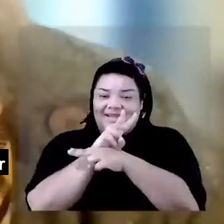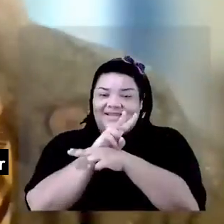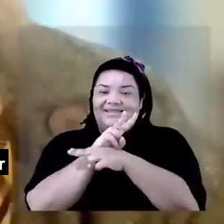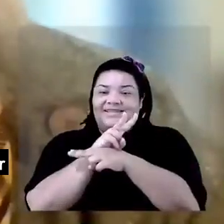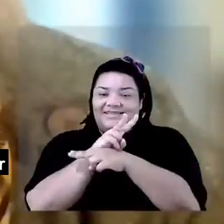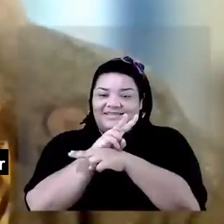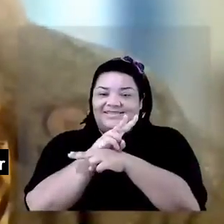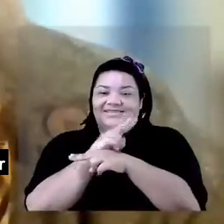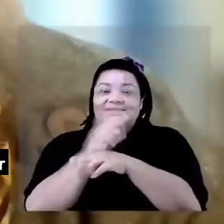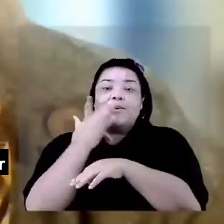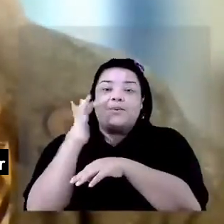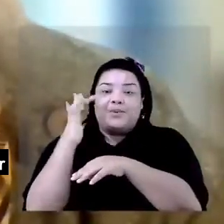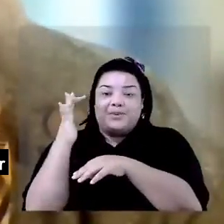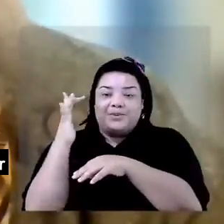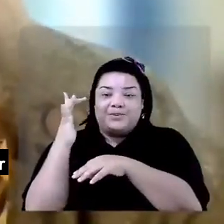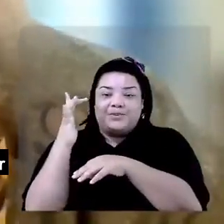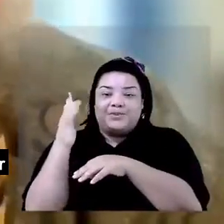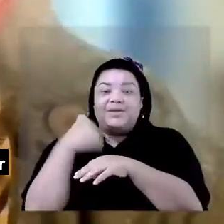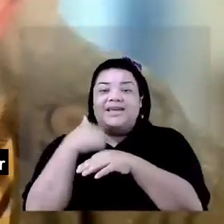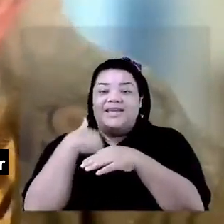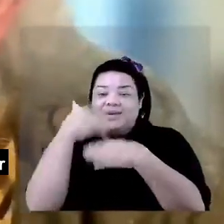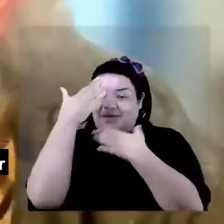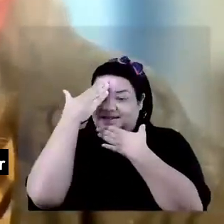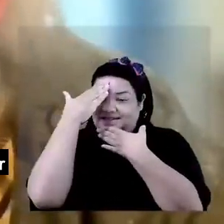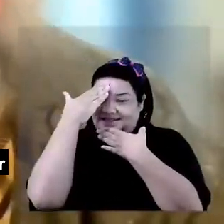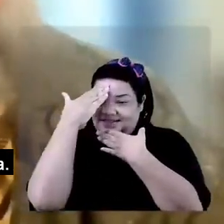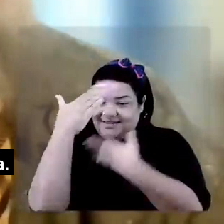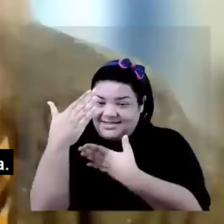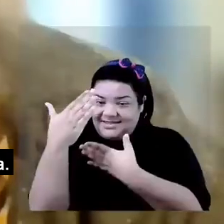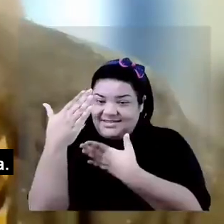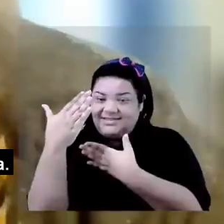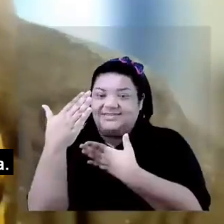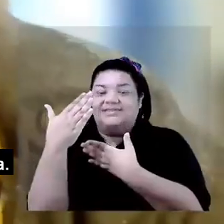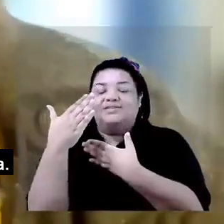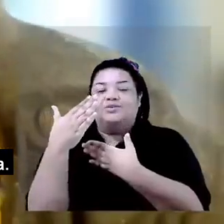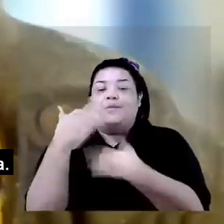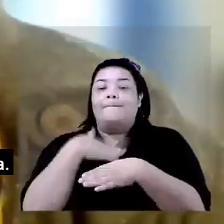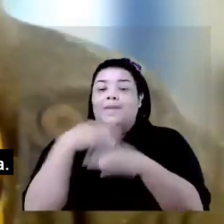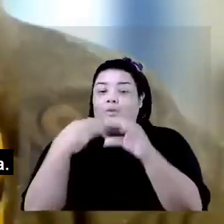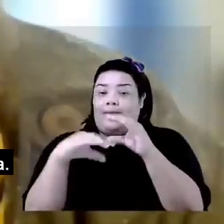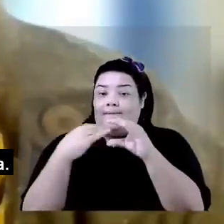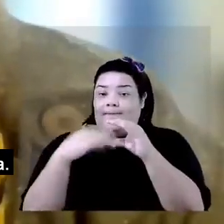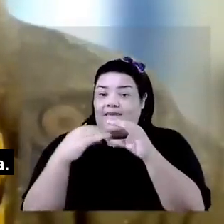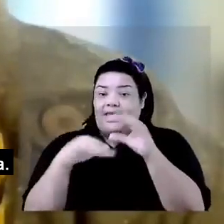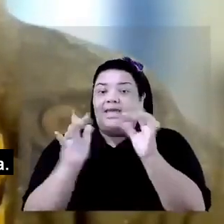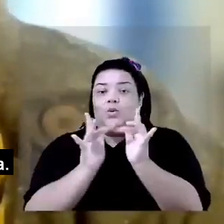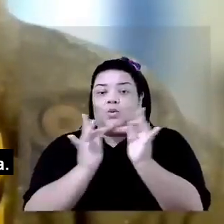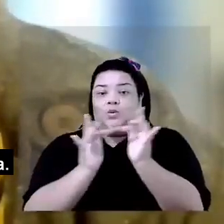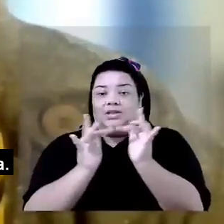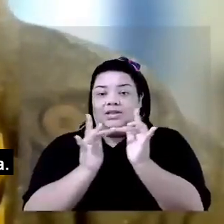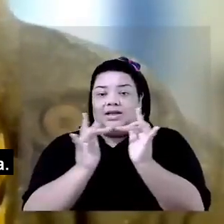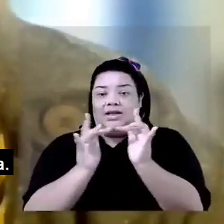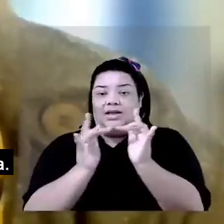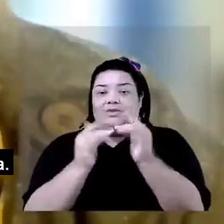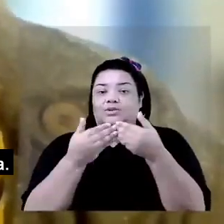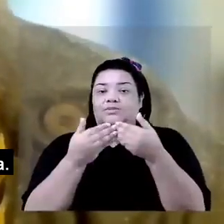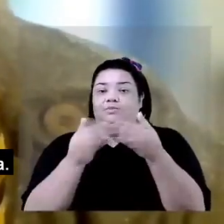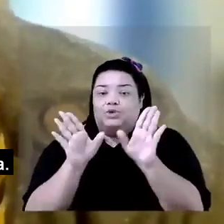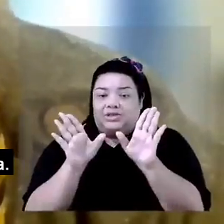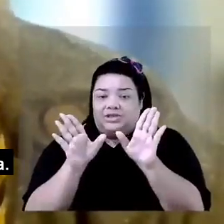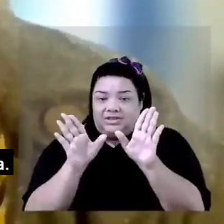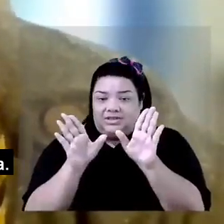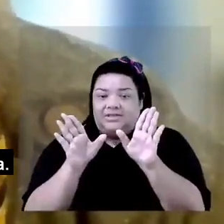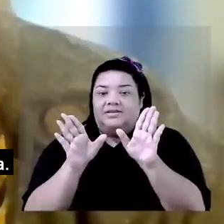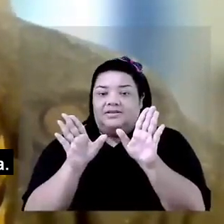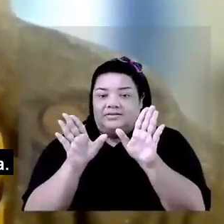meu agradecimento, os meus e-mails, e para quem quiser a disponibilidade de requisitar